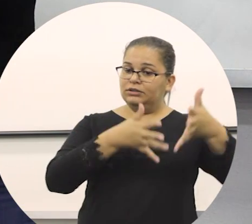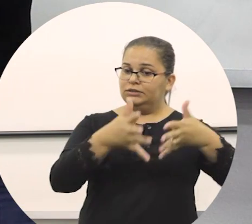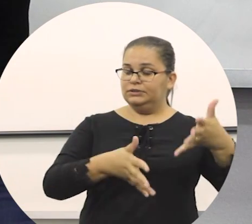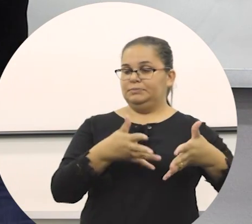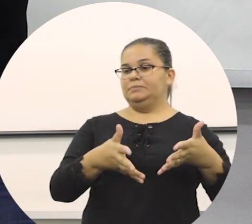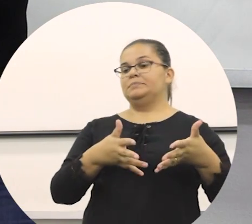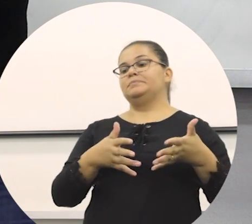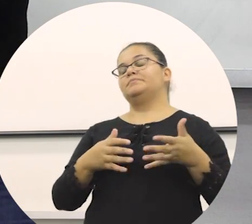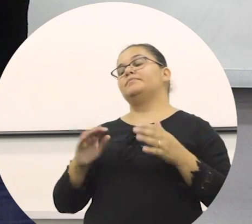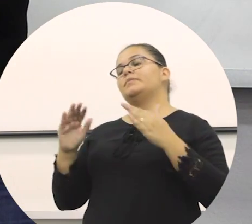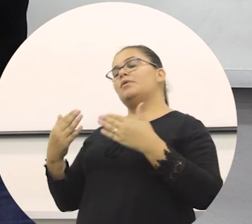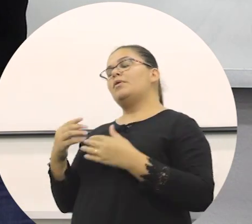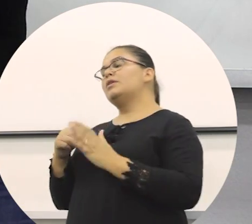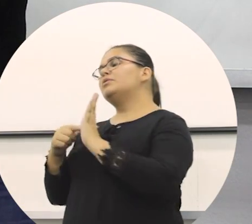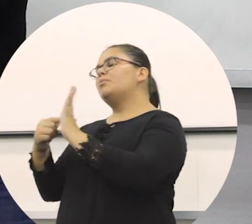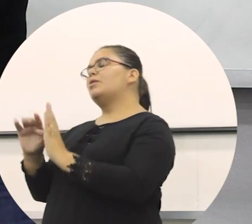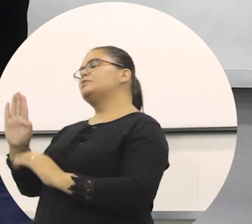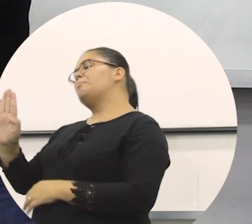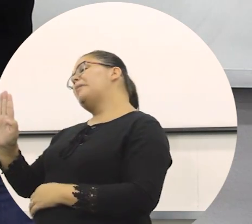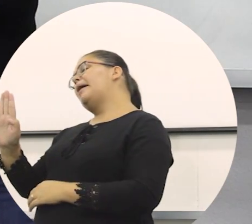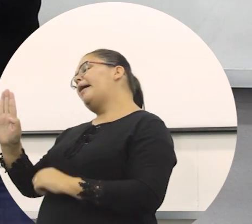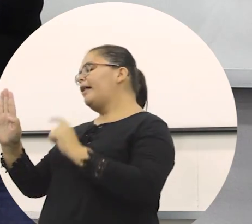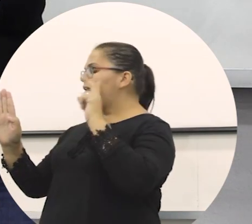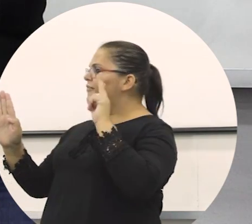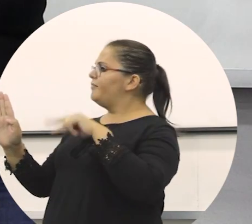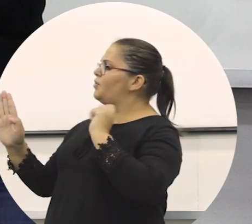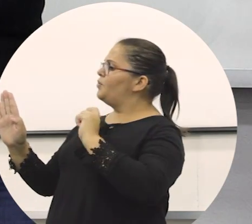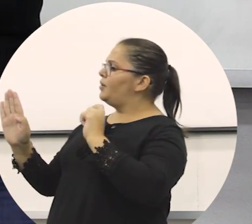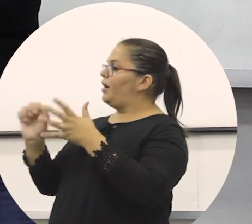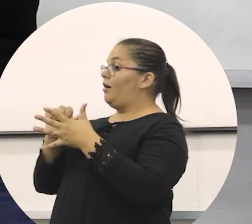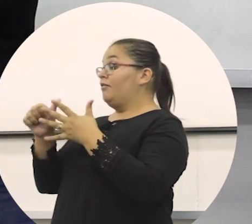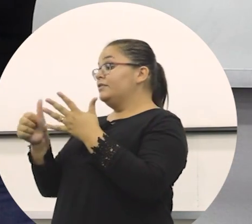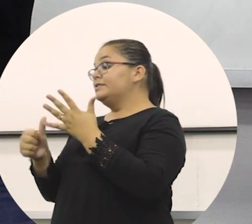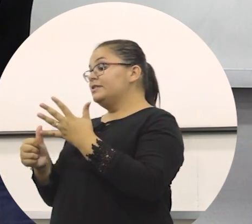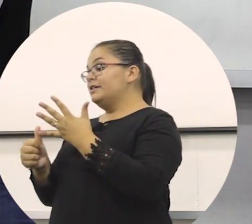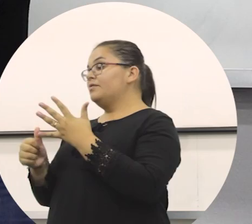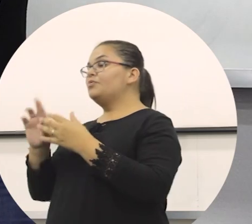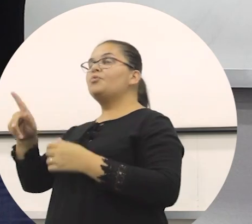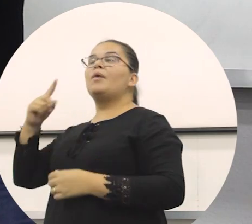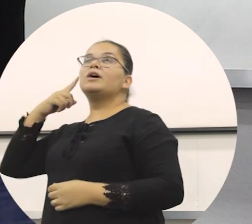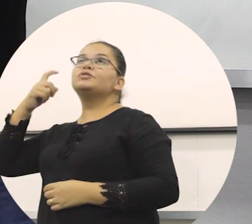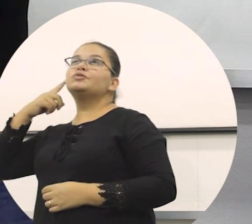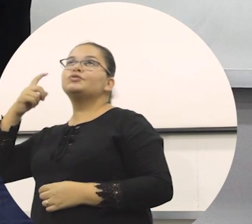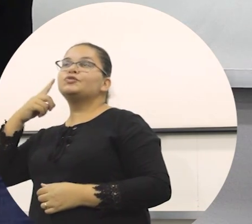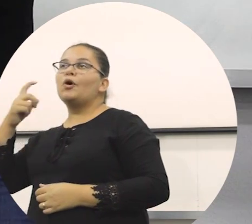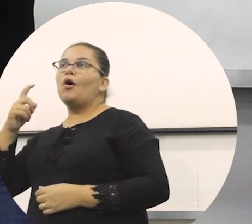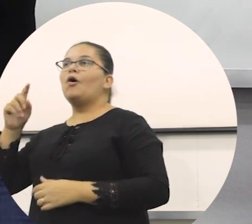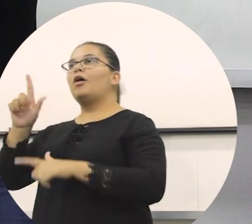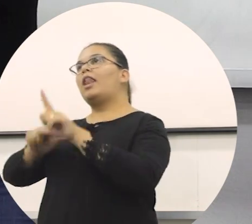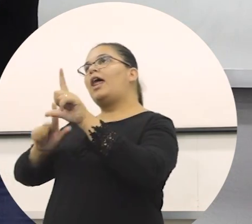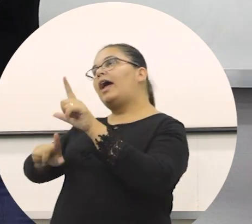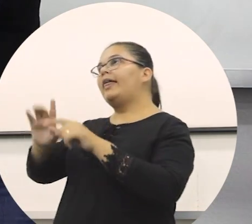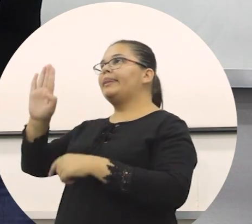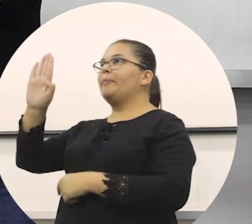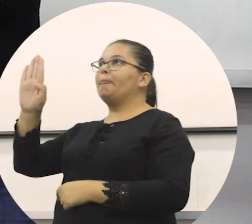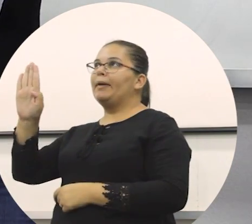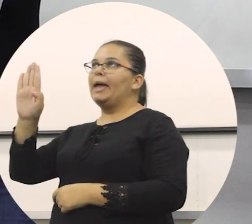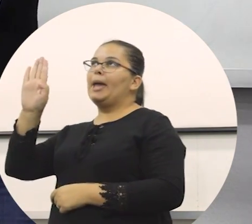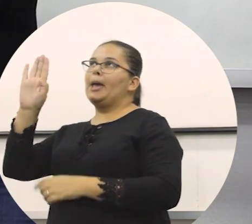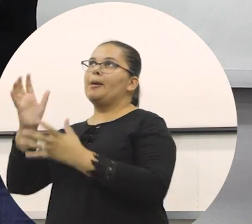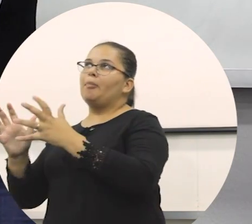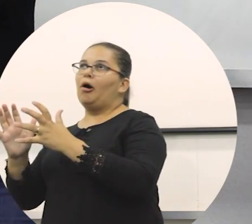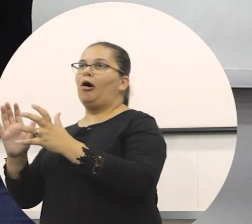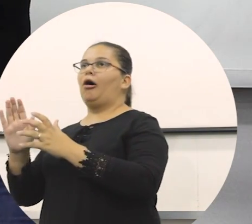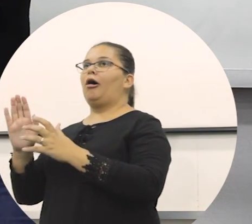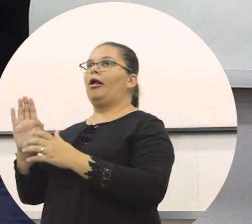quando eu apresento isso aqui para o surdo, o que ele está vendo? Ele está vendo uma configuração de mão, ele não faz aquela relação fonológica com B, com som B, da bola,